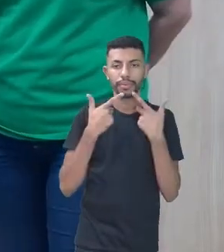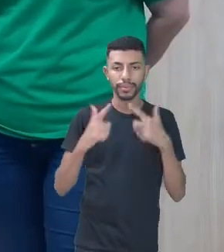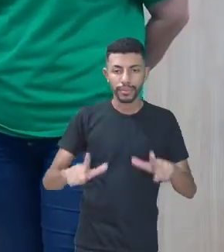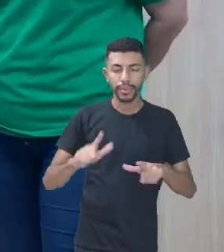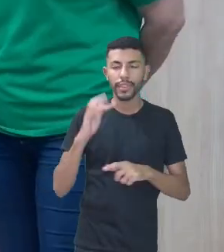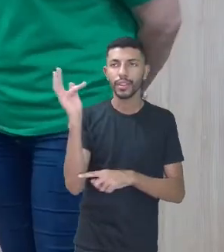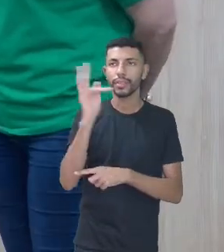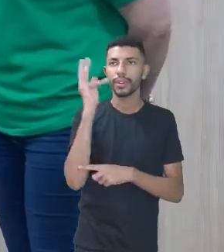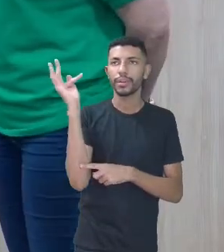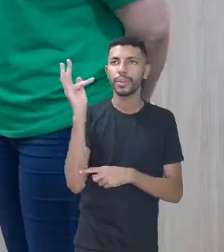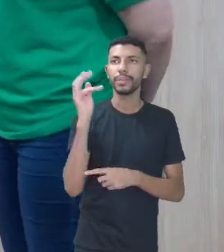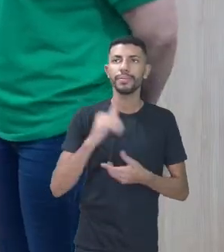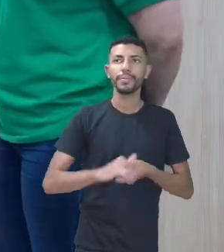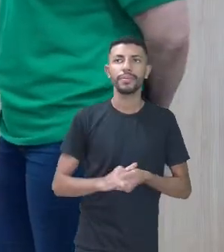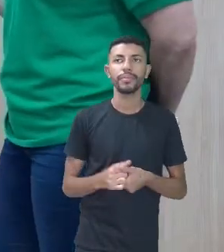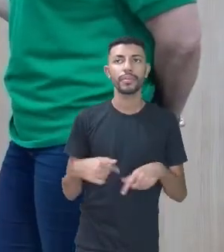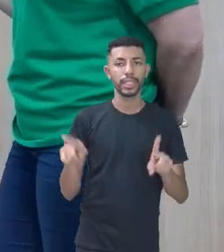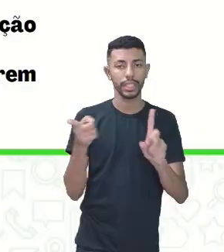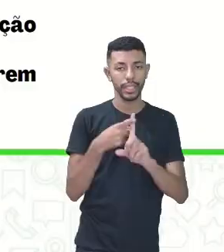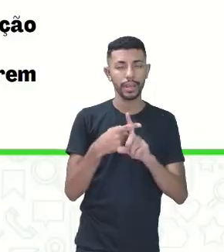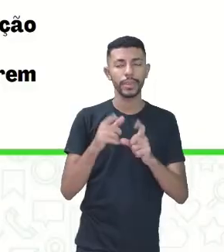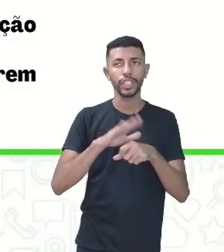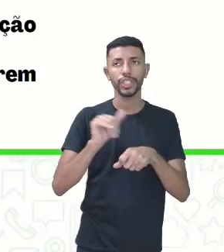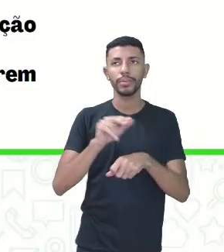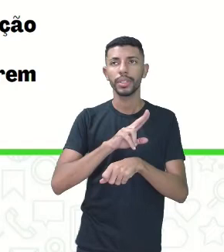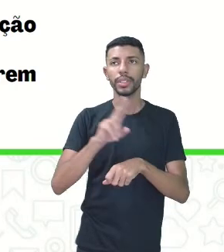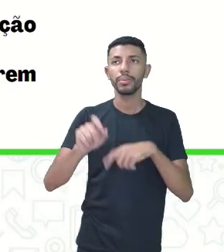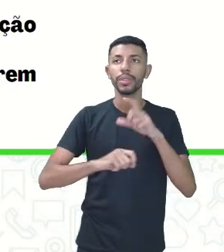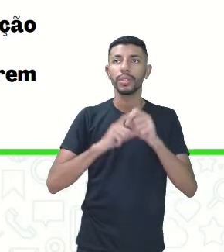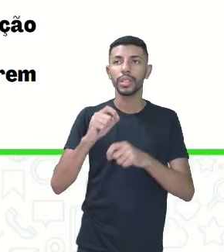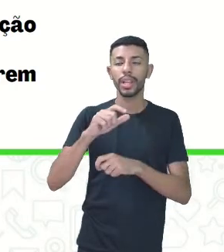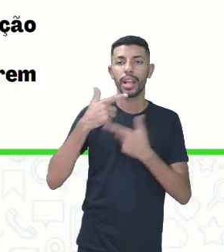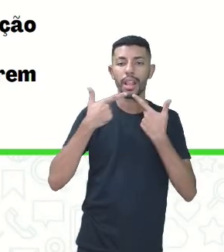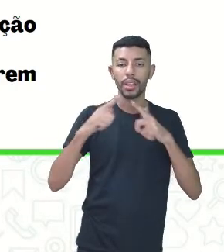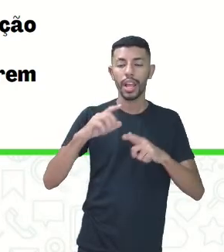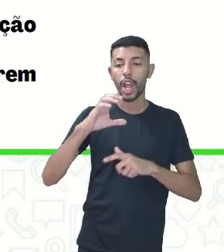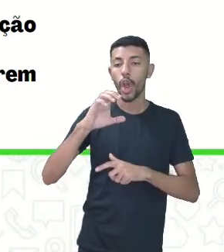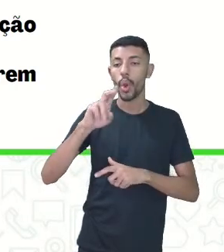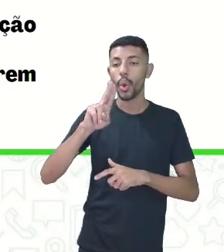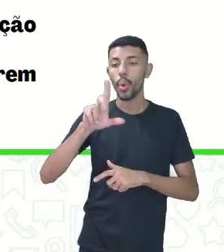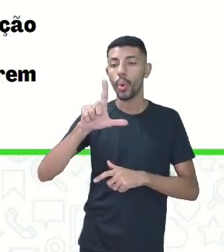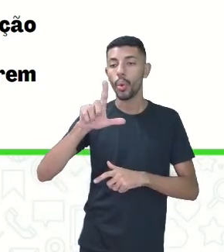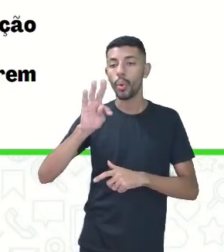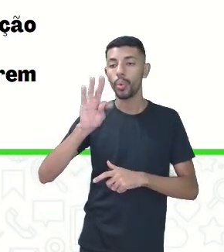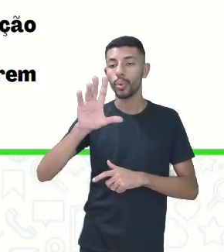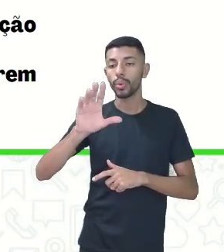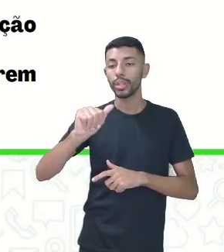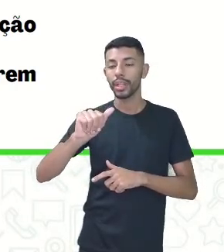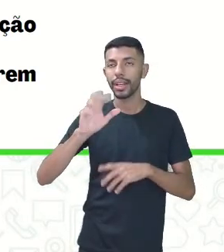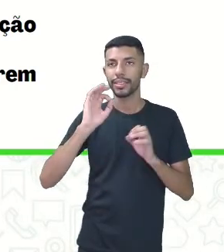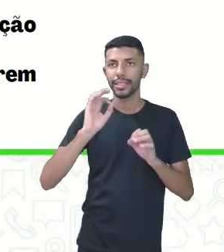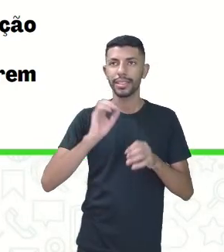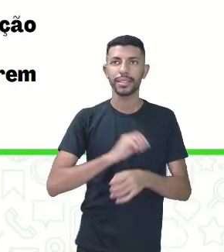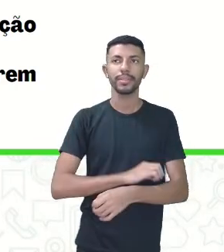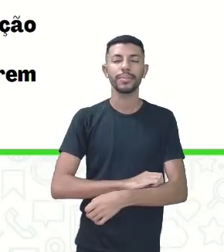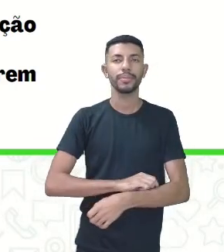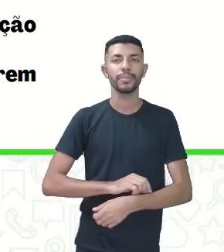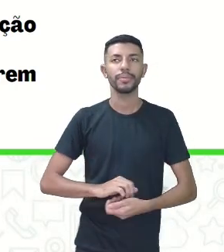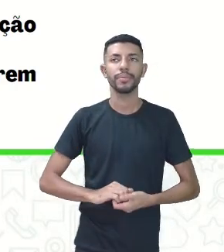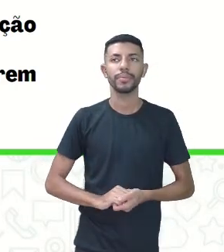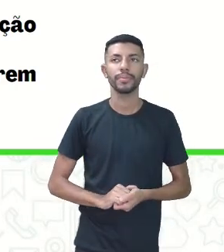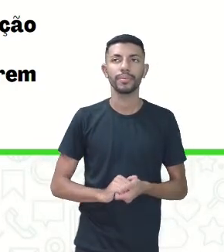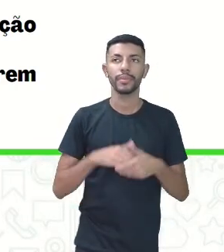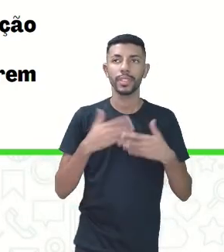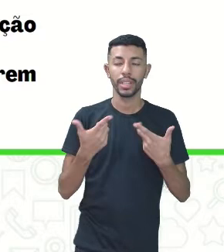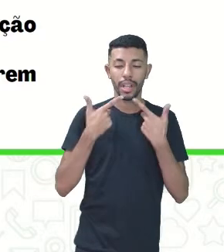Linguagem formal. A linguagem formal também é chamada de linguagem culta, ou seja, norma culta.